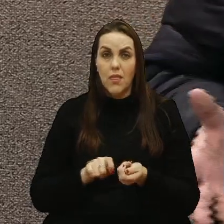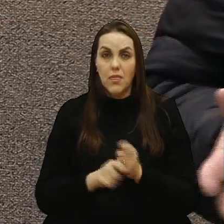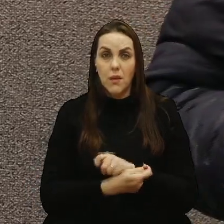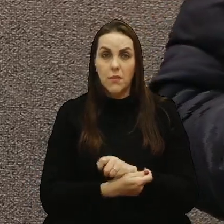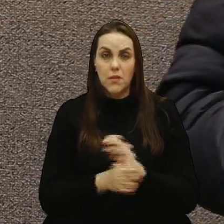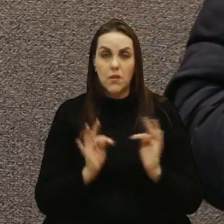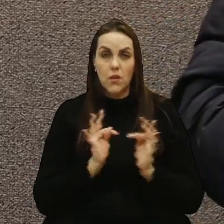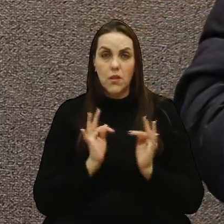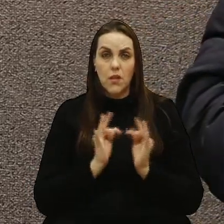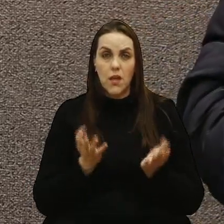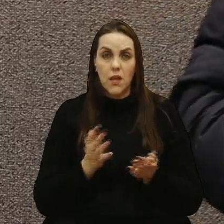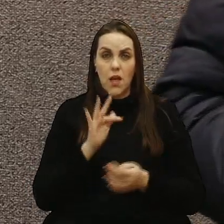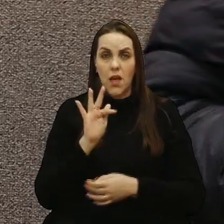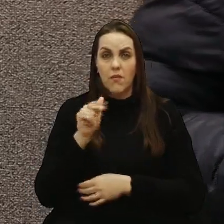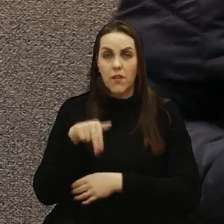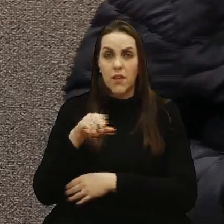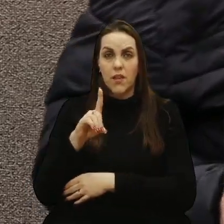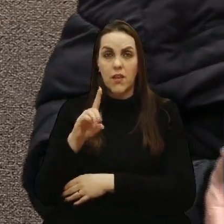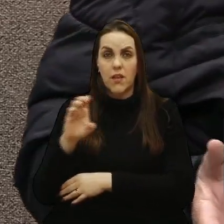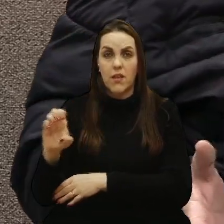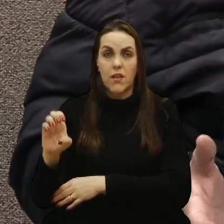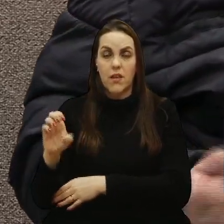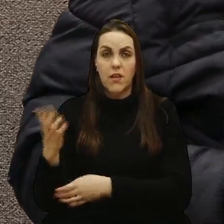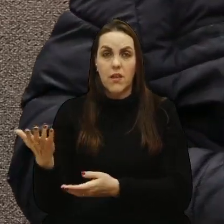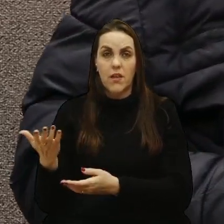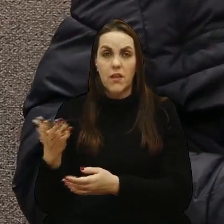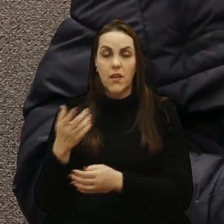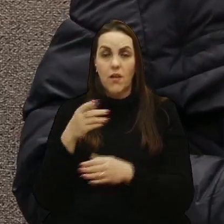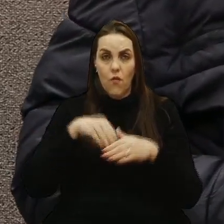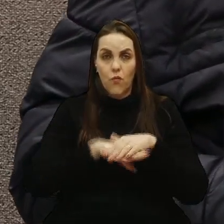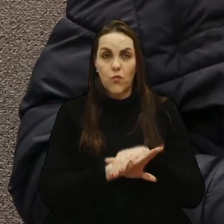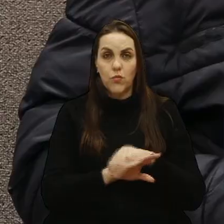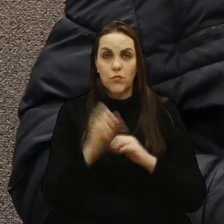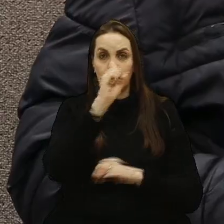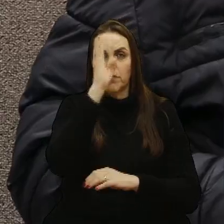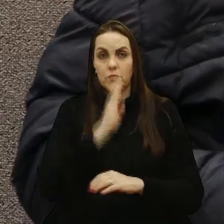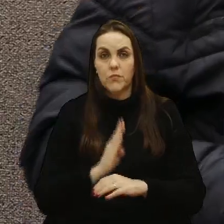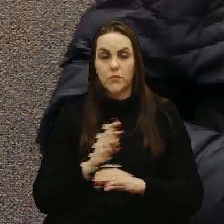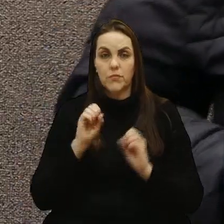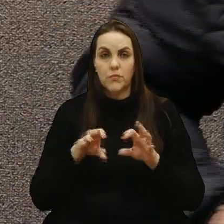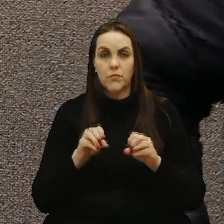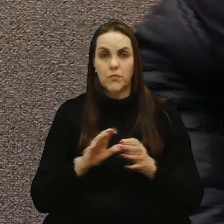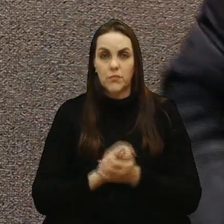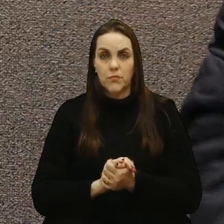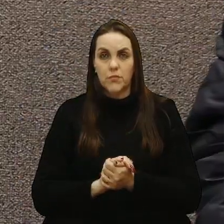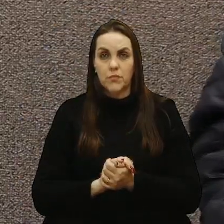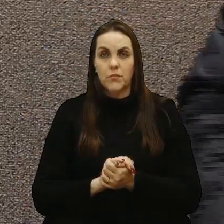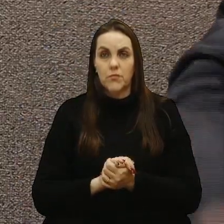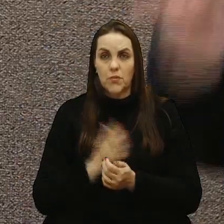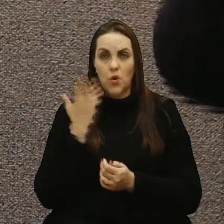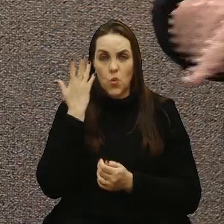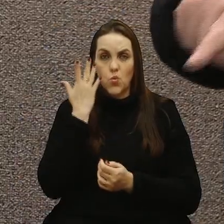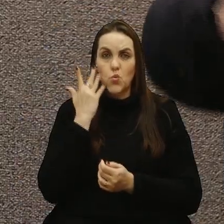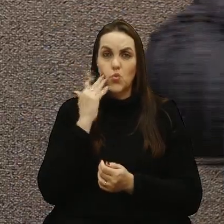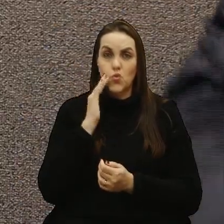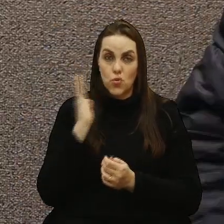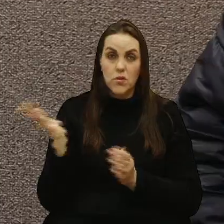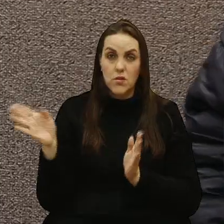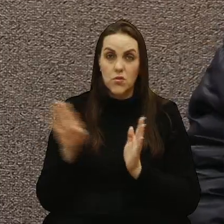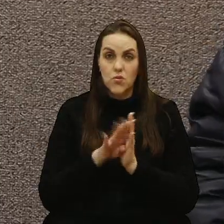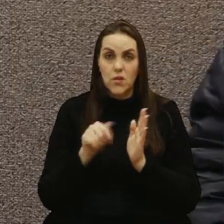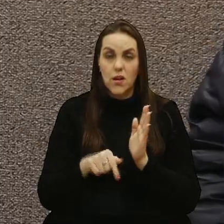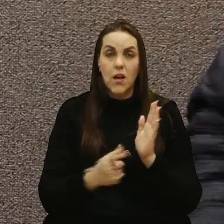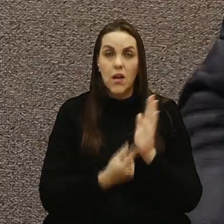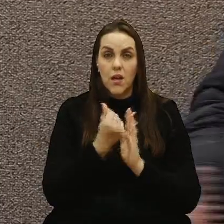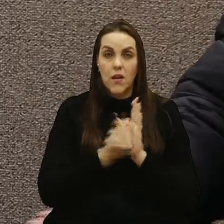do FNDE, do Fundo Nacional de Educação. Daqui a uns dias vem financiamento maior e precisa vir